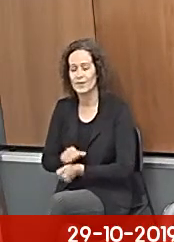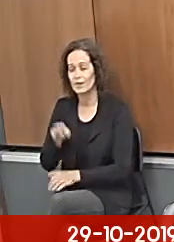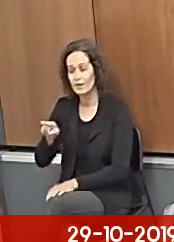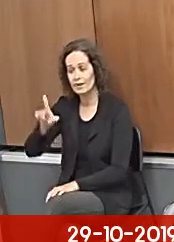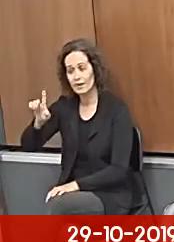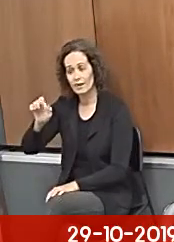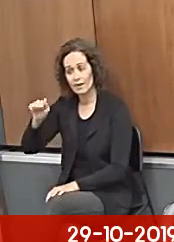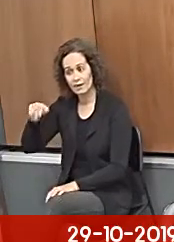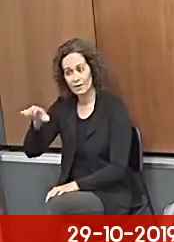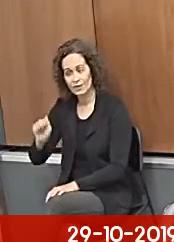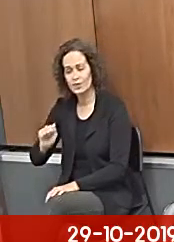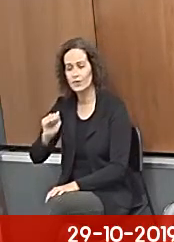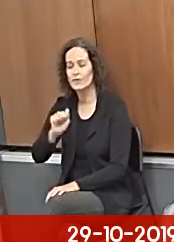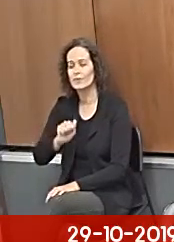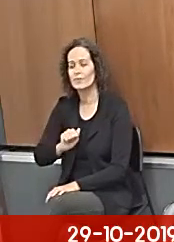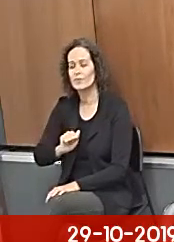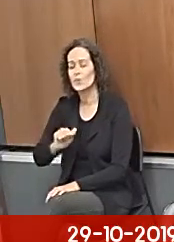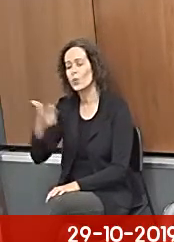O Ronan, ele corre